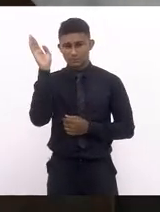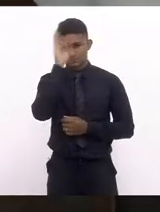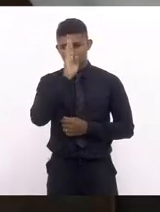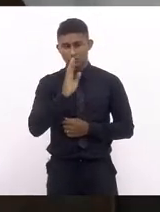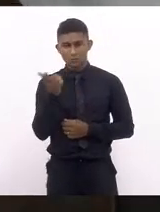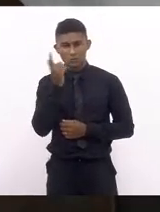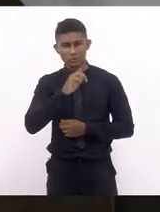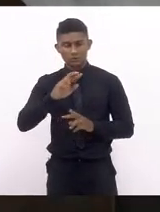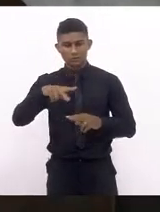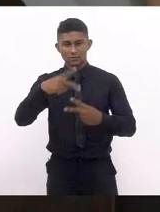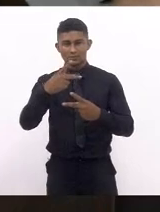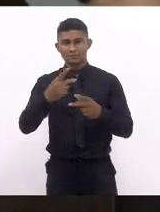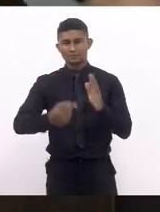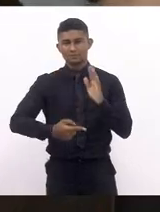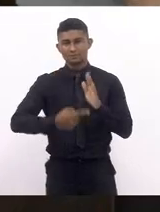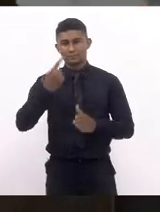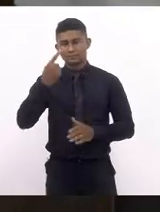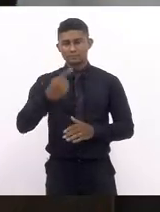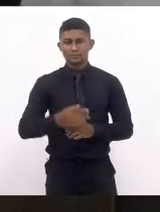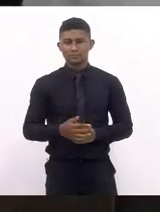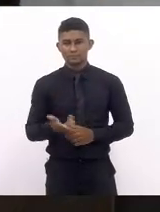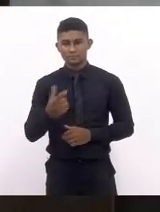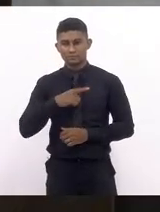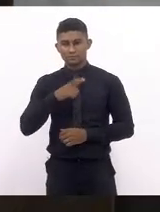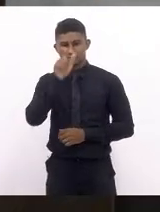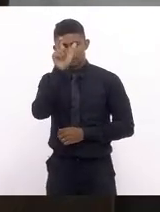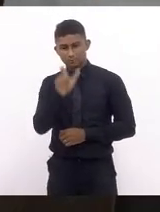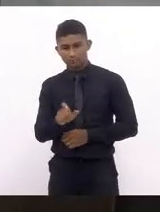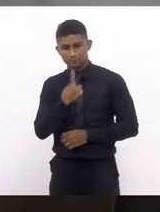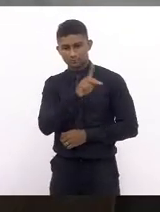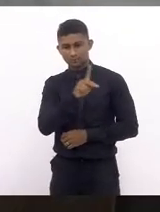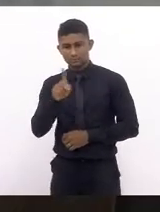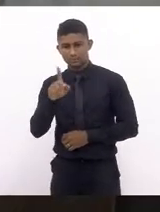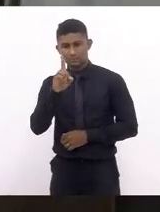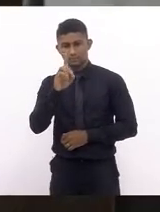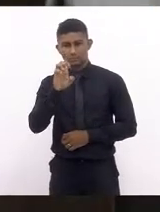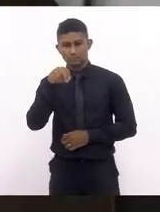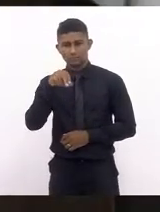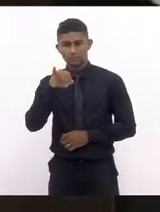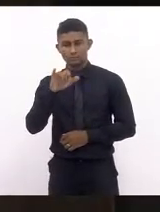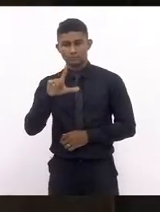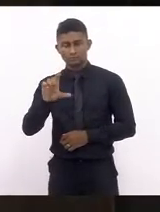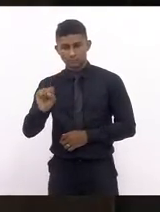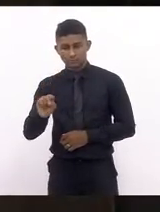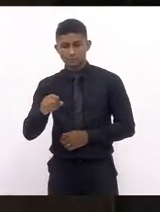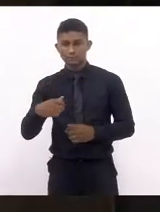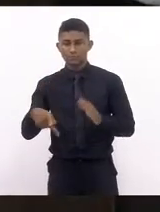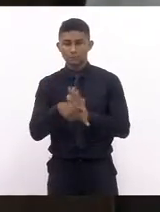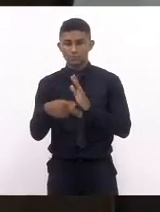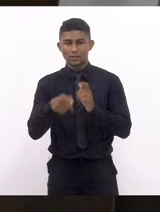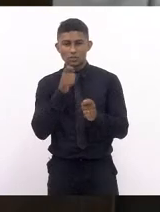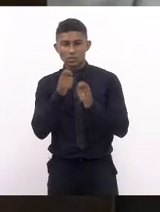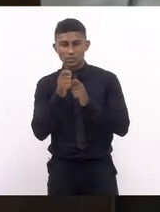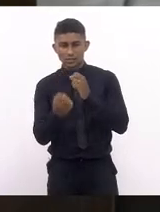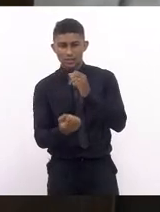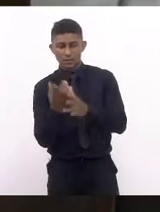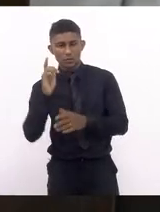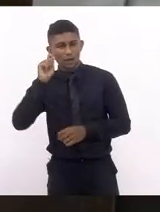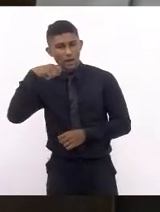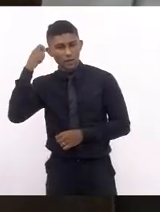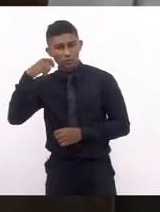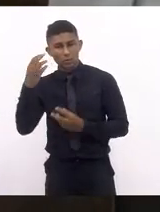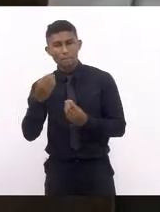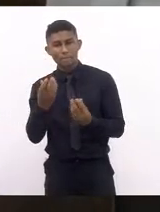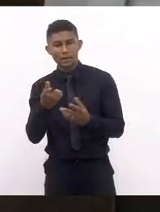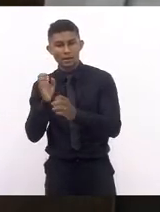conta na plataforma atualmente temos a personagem professora de Nilza criada por um dos Jornalistas da casa e também ator